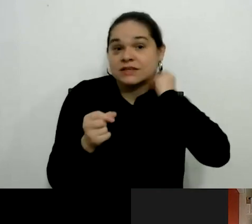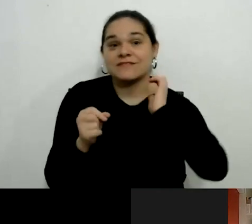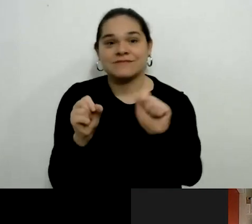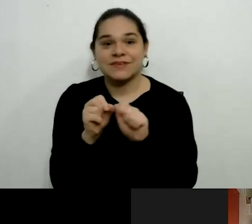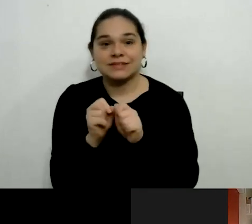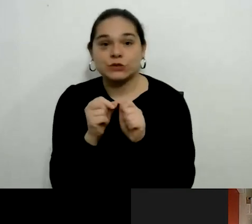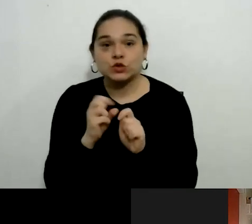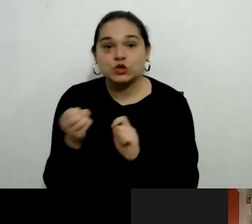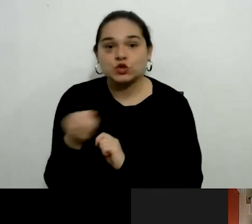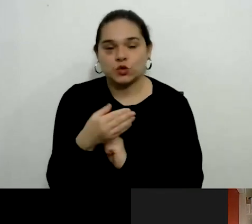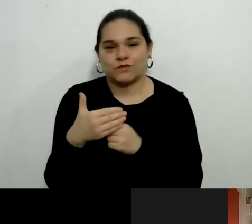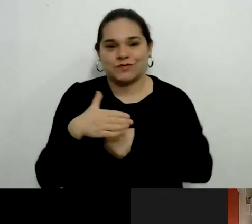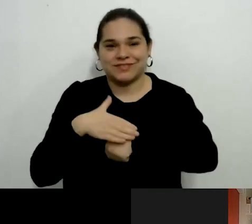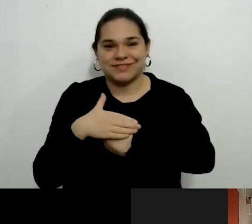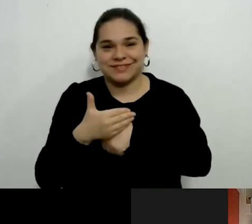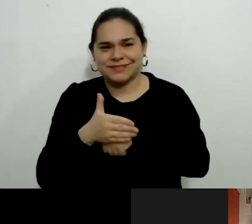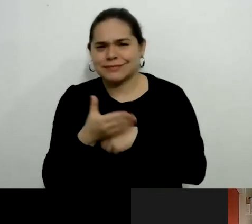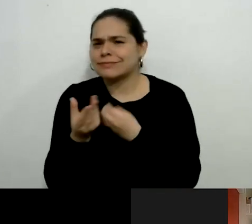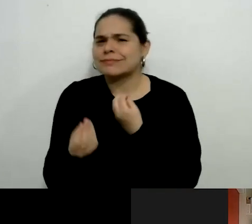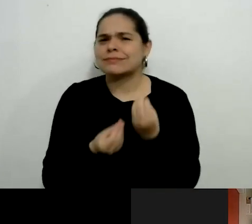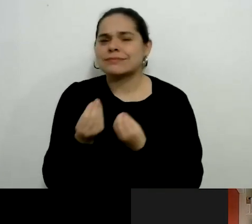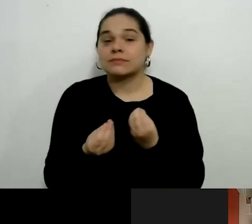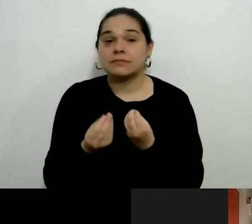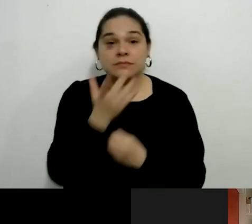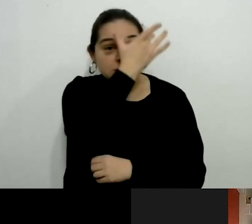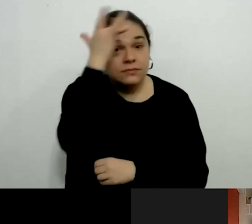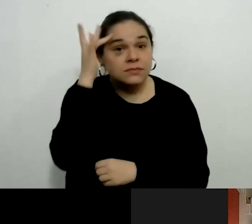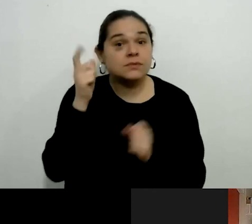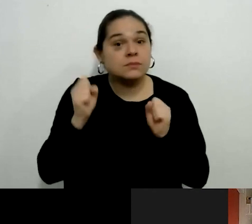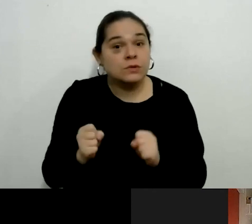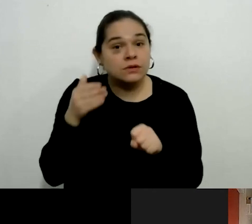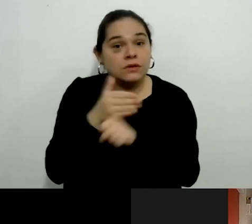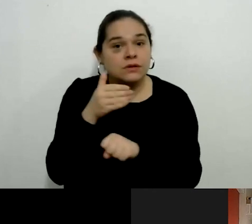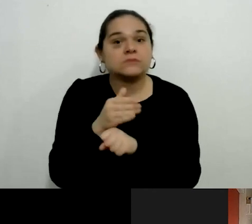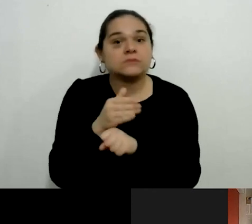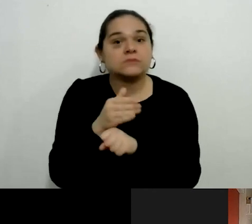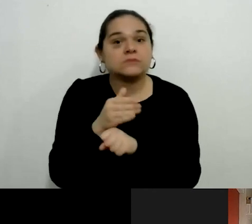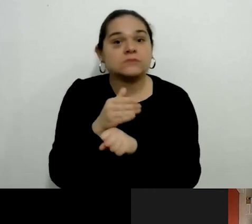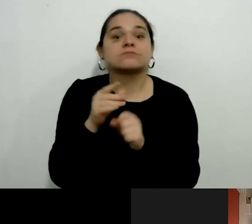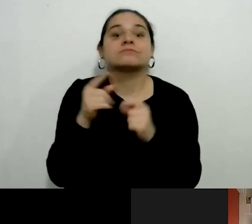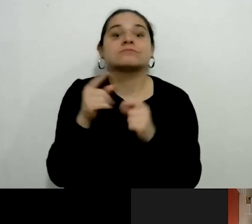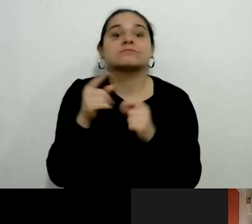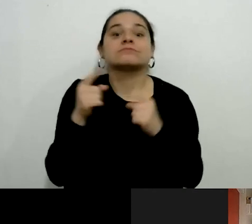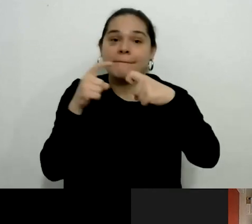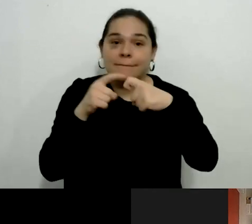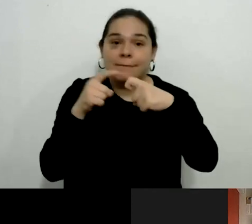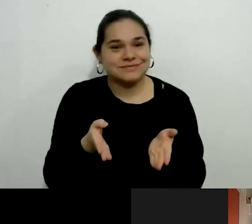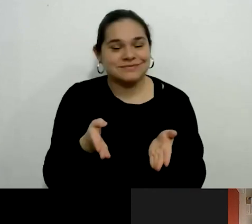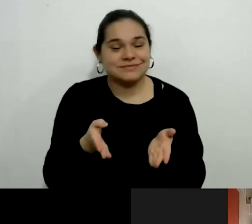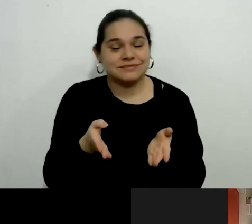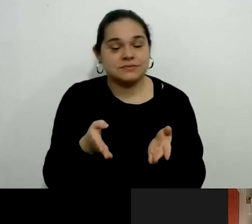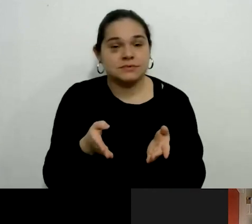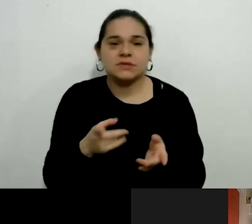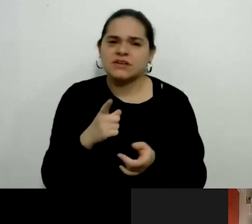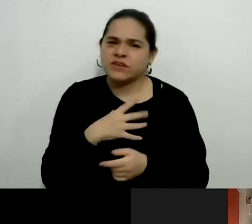período. O que seria esse novo período? As pessoas vão ter acesso ao médico. Então, o que acontece? É a gente, nós, nossos